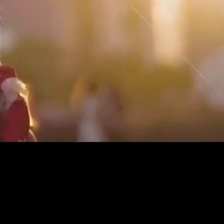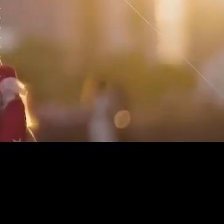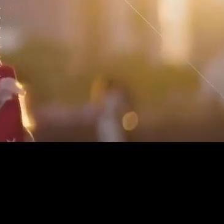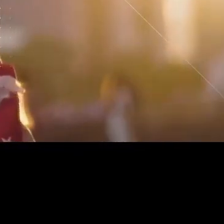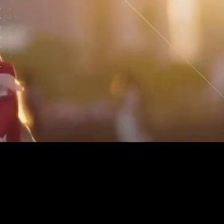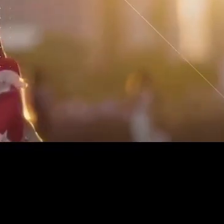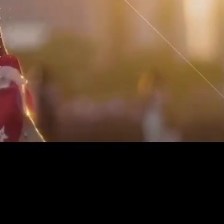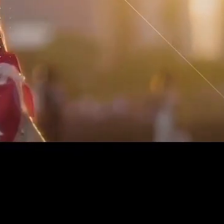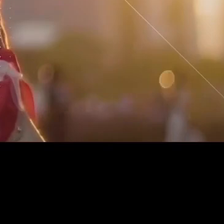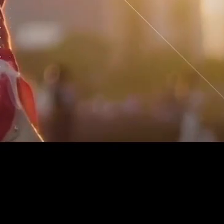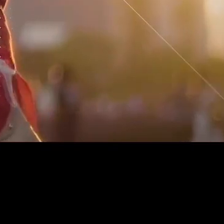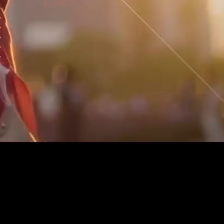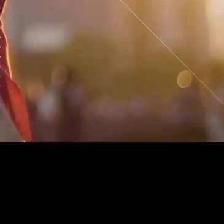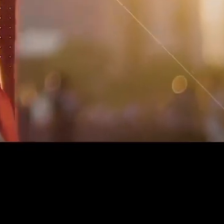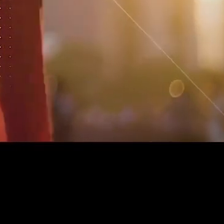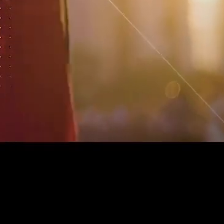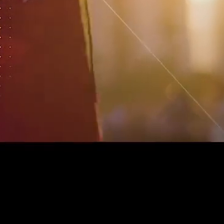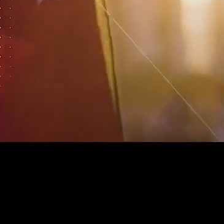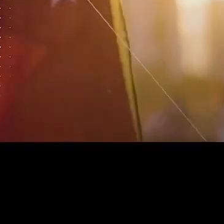das brasileiras.